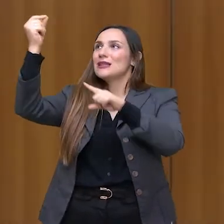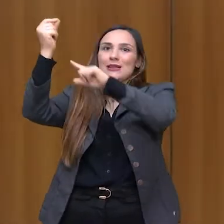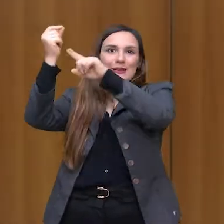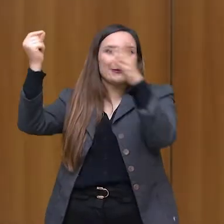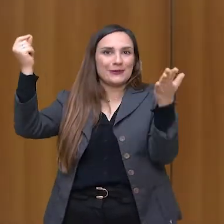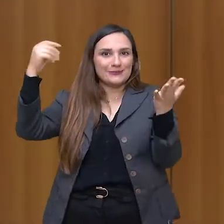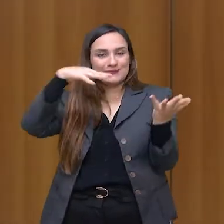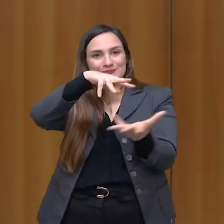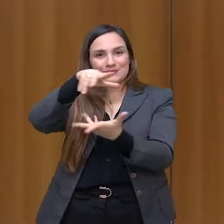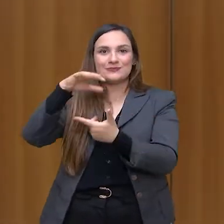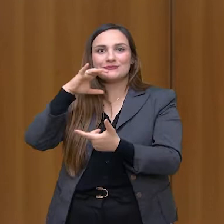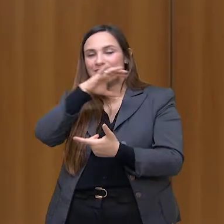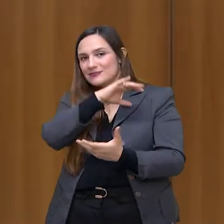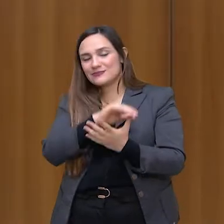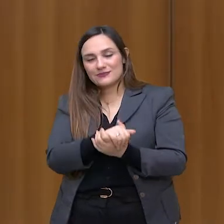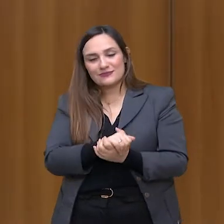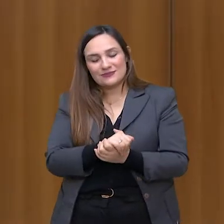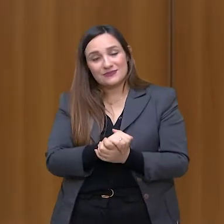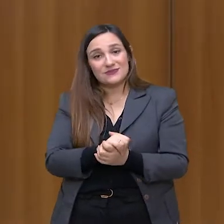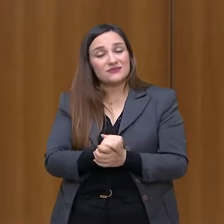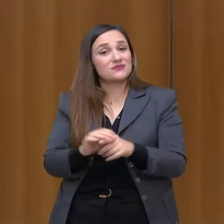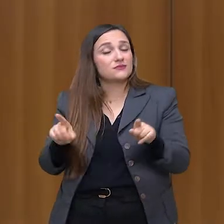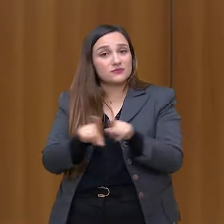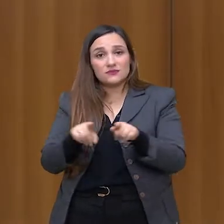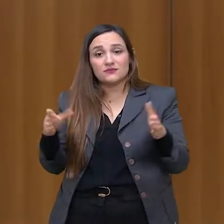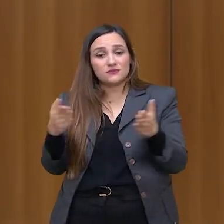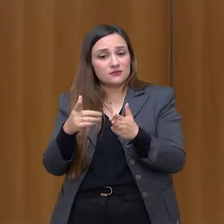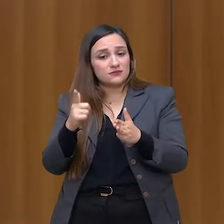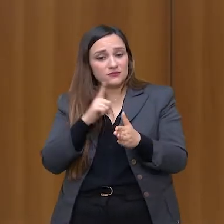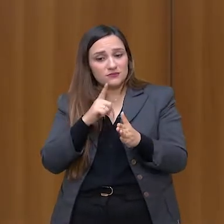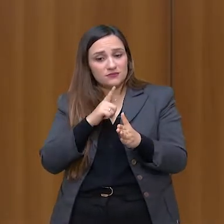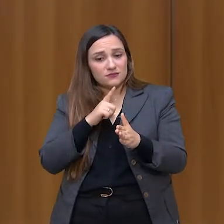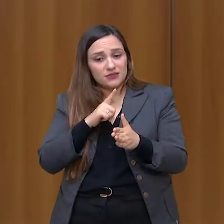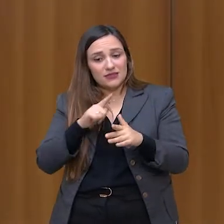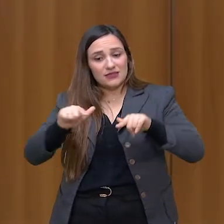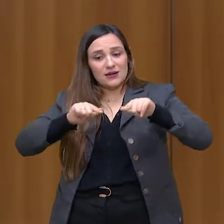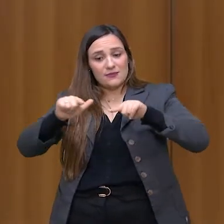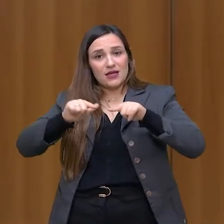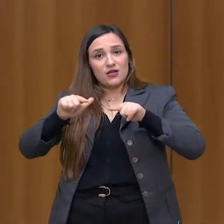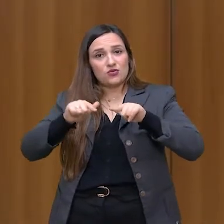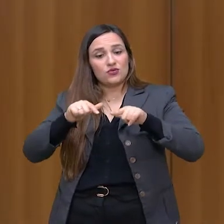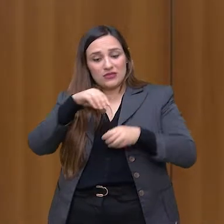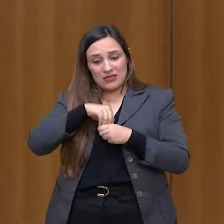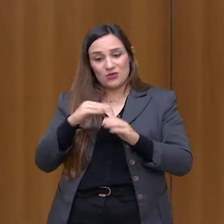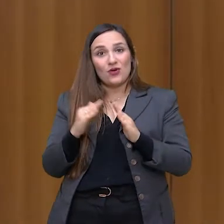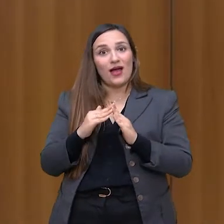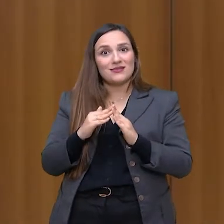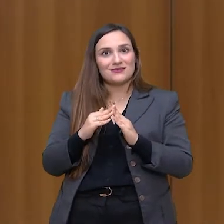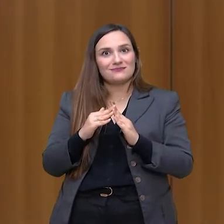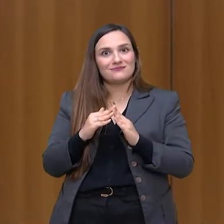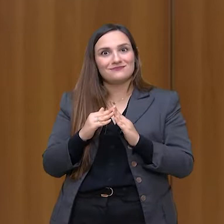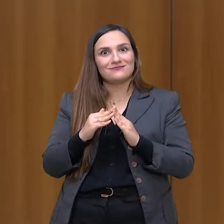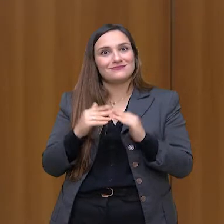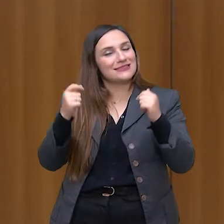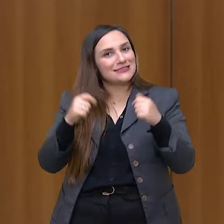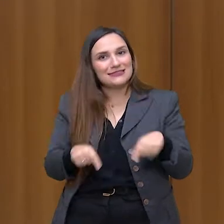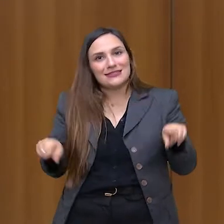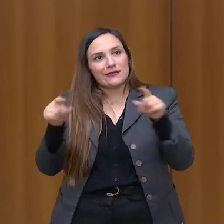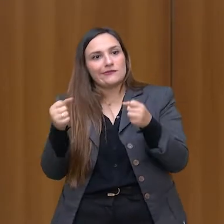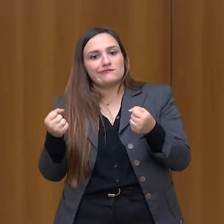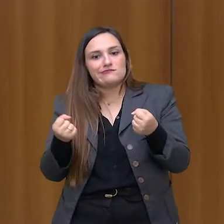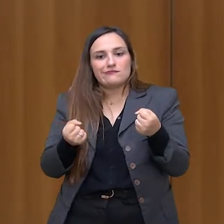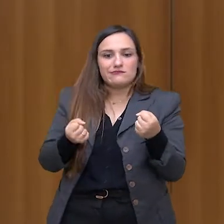Outra solução, por exemplo, as soluções de TI que permitiram ao tribunal regulamentar trabalho remoto, porque nós não temos